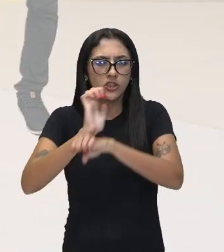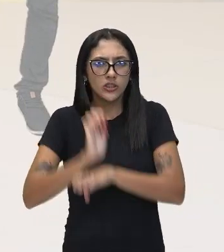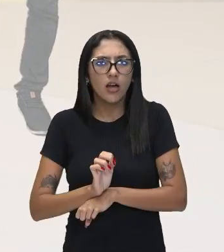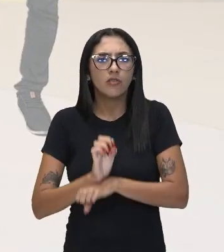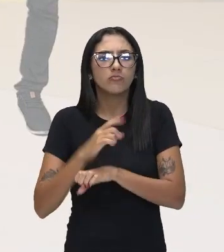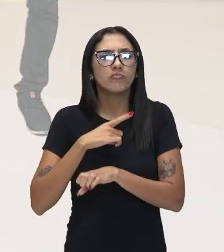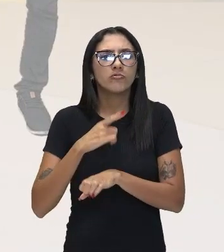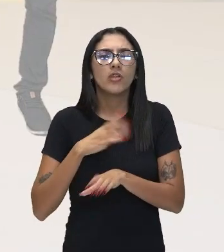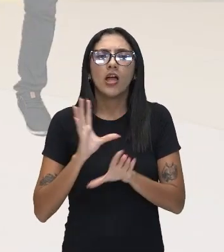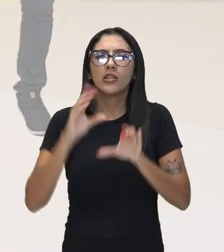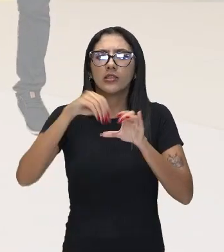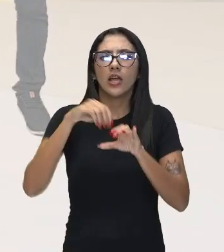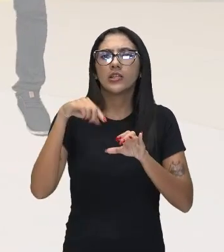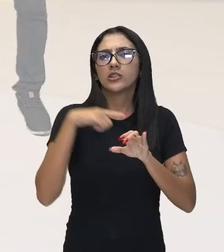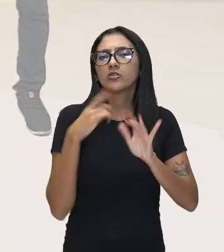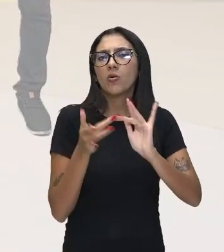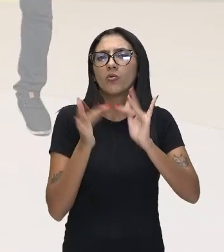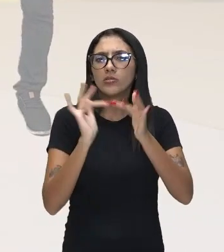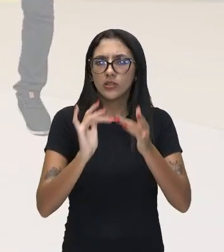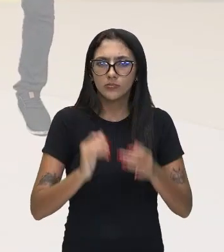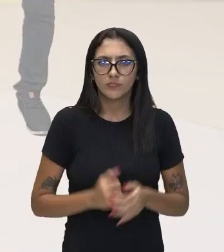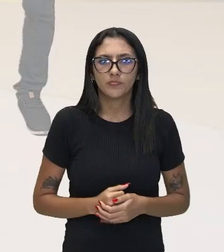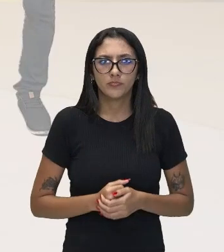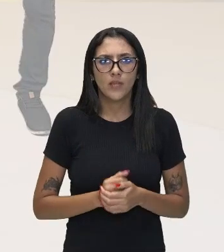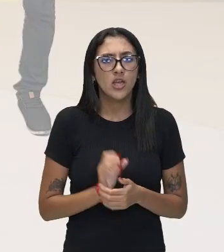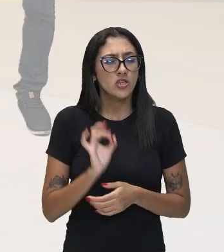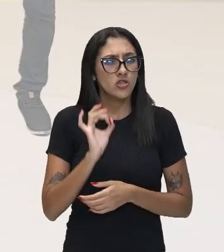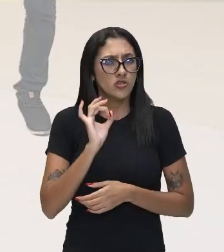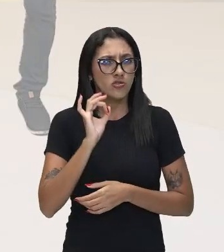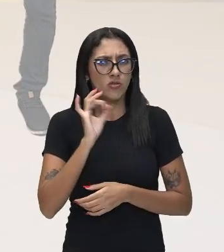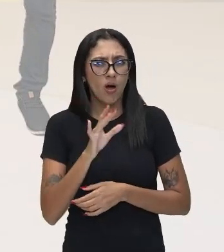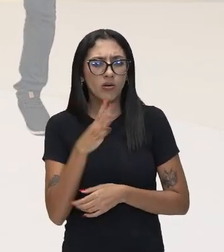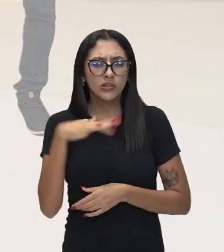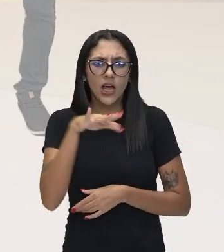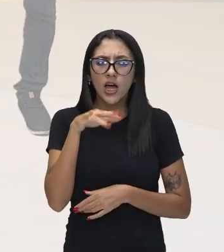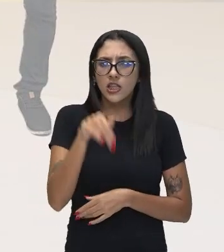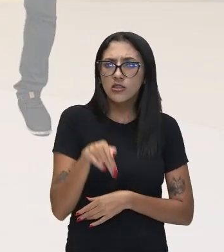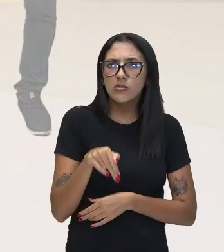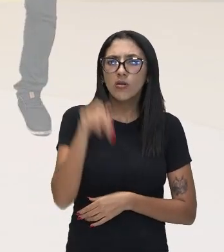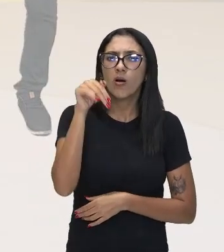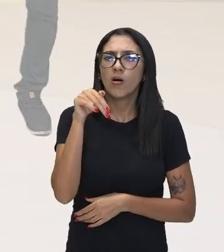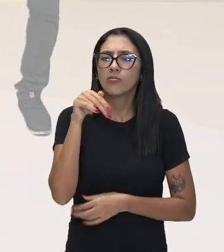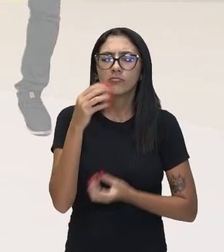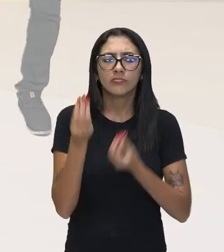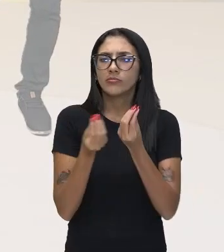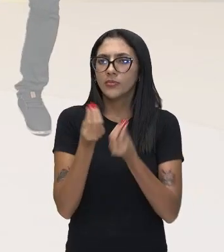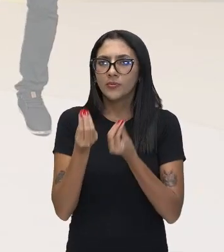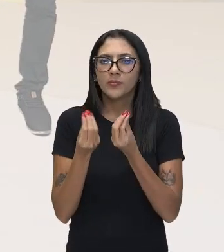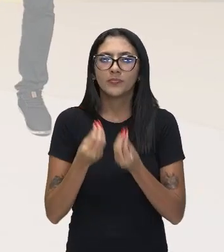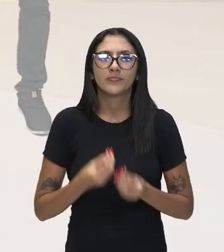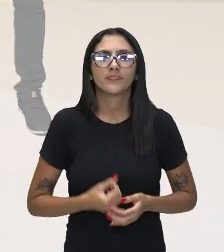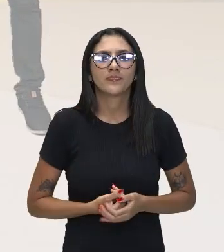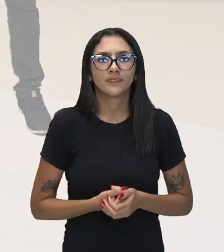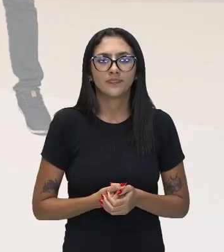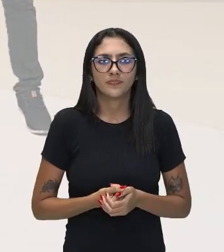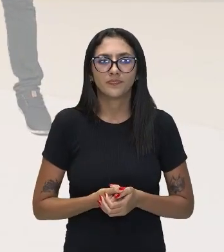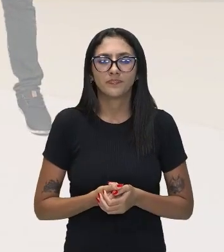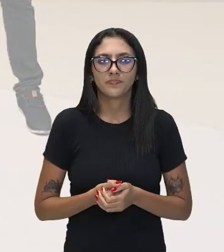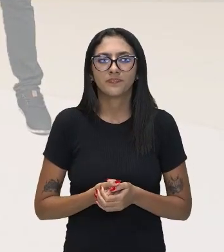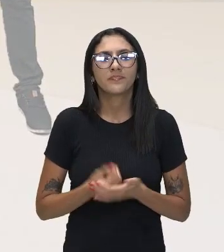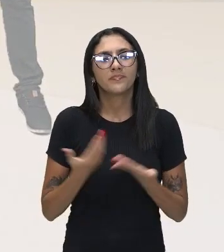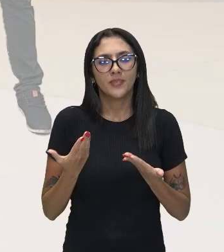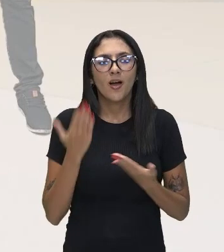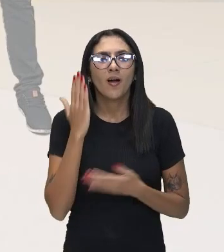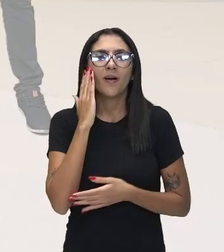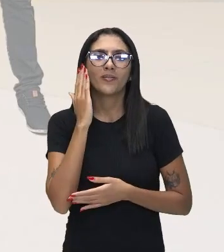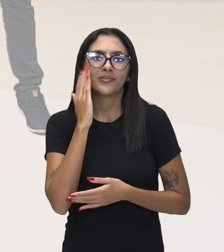inseridos dentro da Amazônia Legal? É só os estados da região norte, não é? Como é que funciona isso? Os alunos confundem muito a